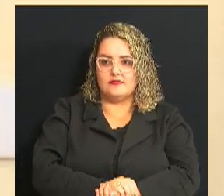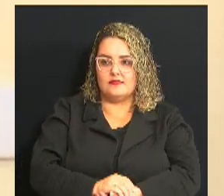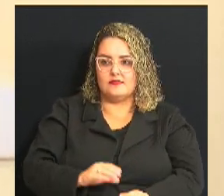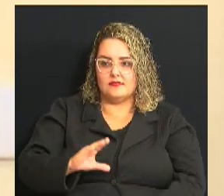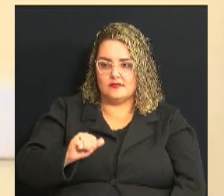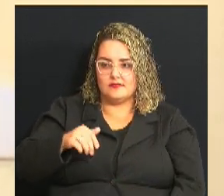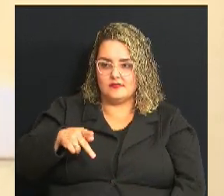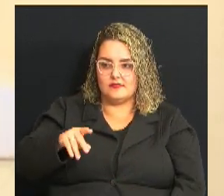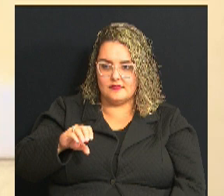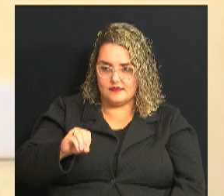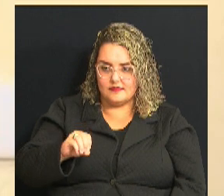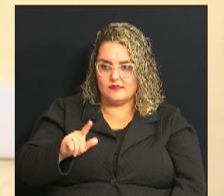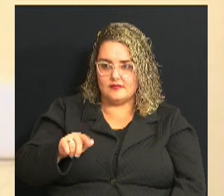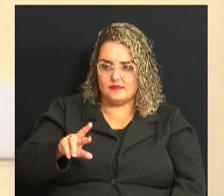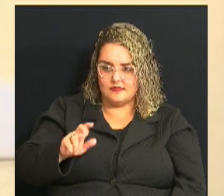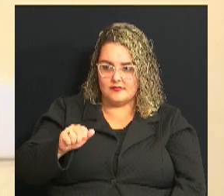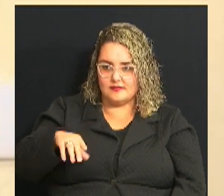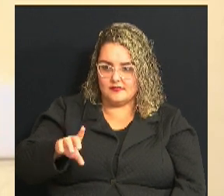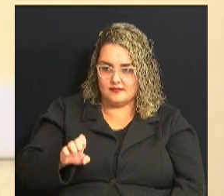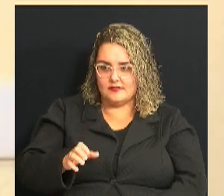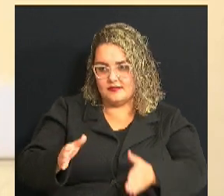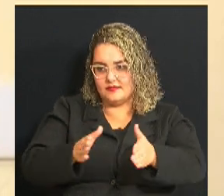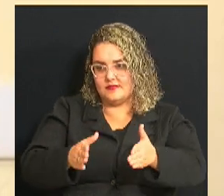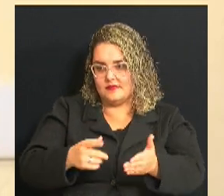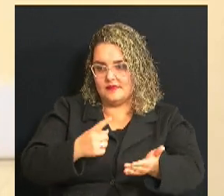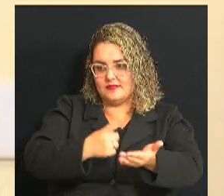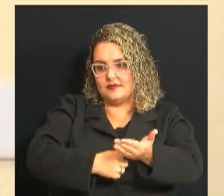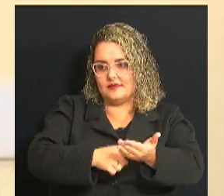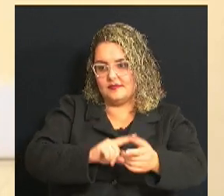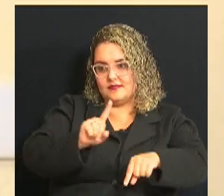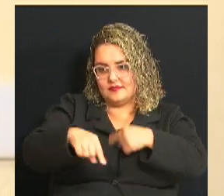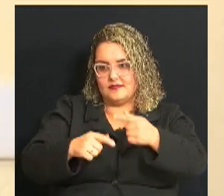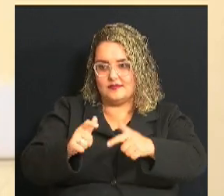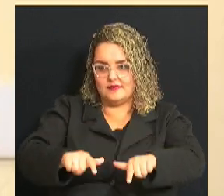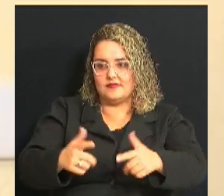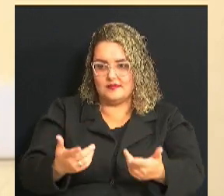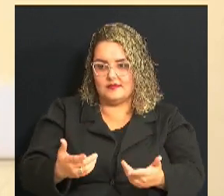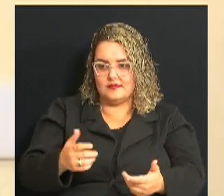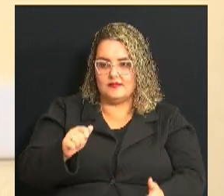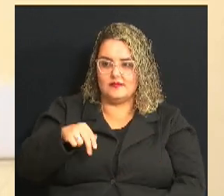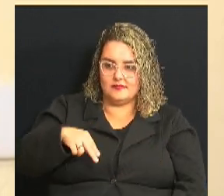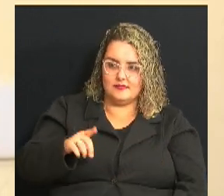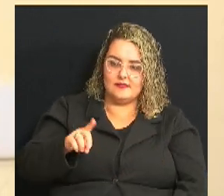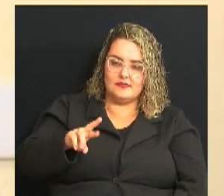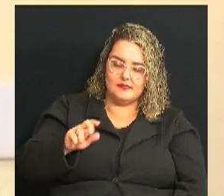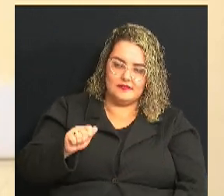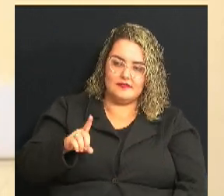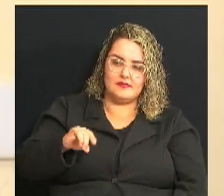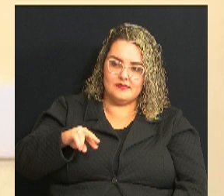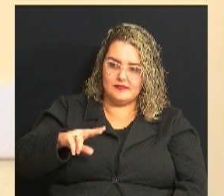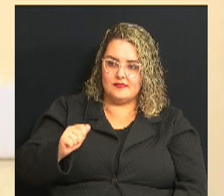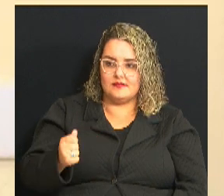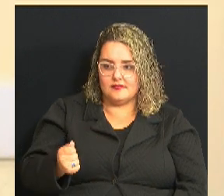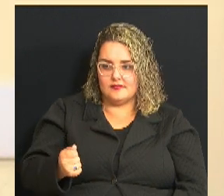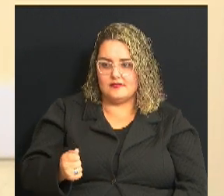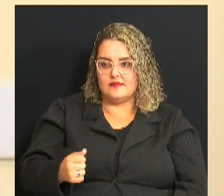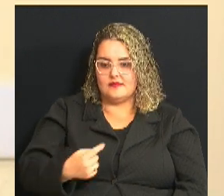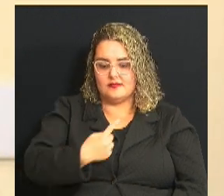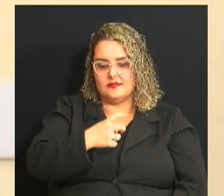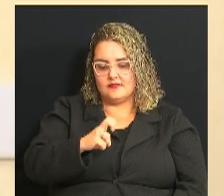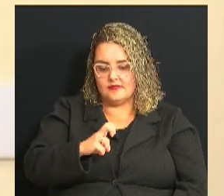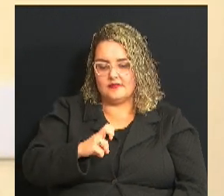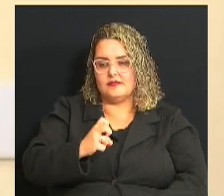Mas fui registrado naquele período que se registrava às vezes em outro lugar, fui registrado em Andradina, e já há praticamente 15 anos em